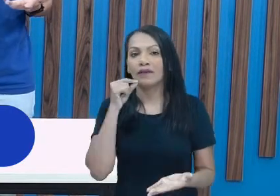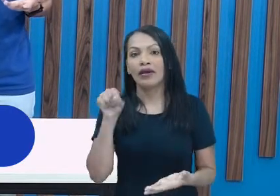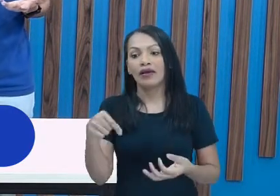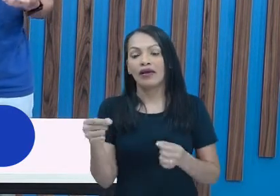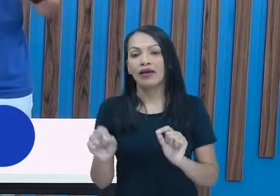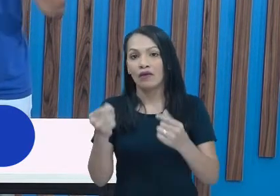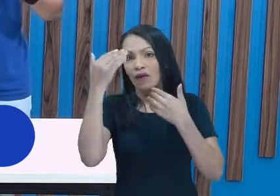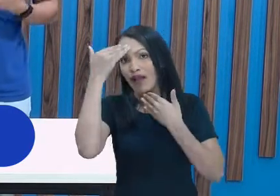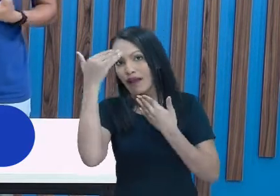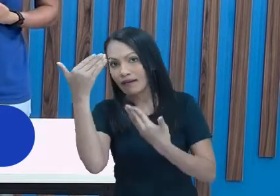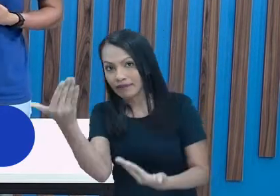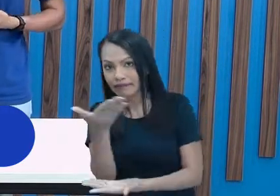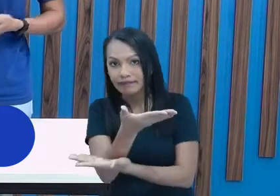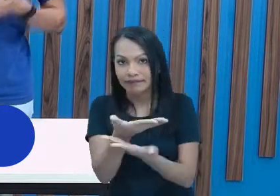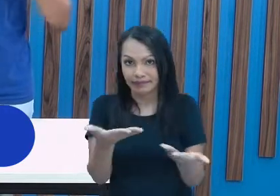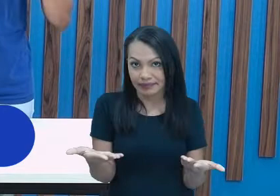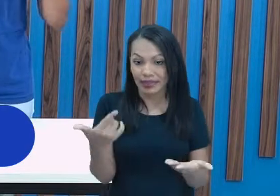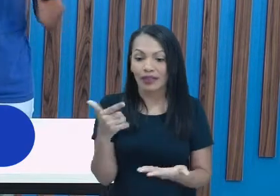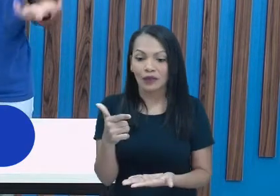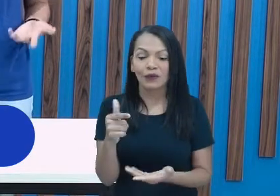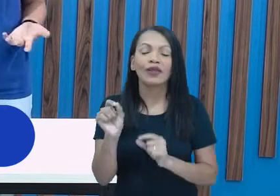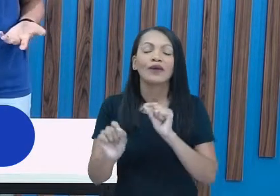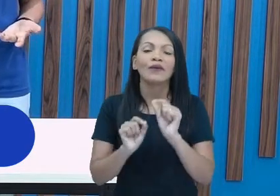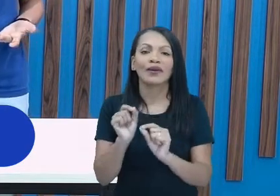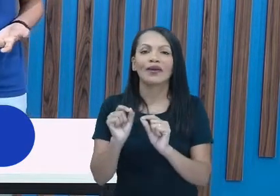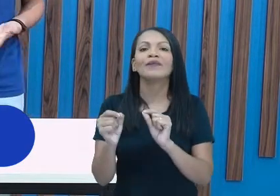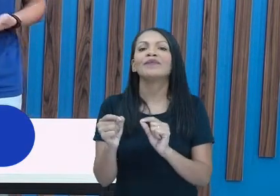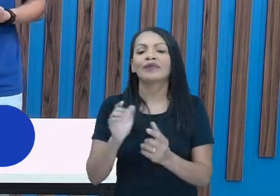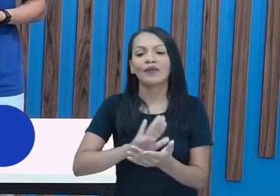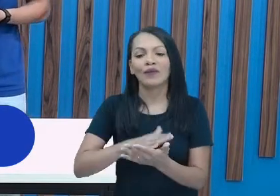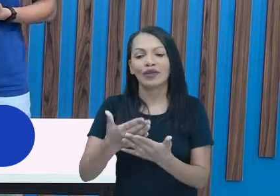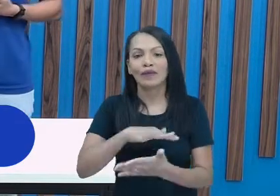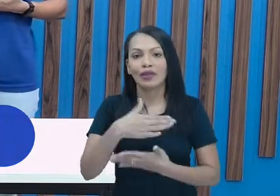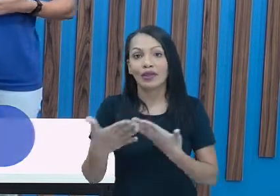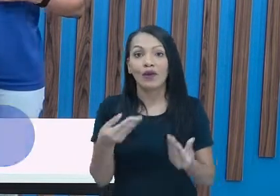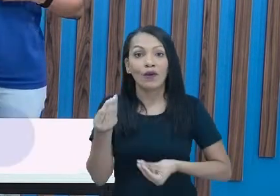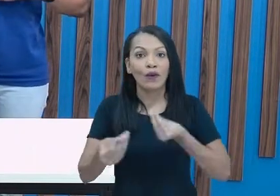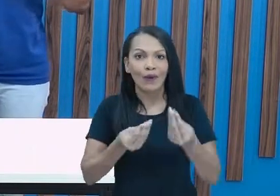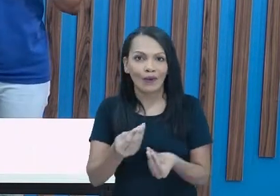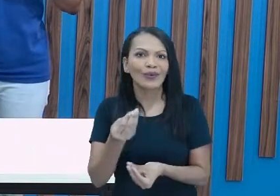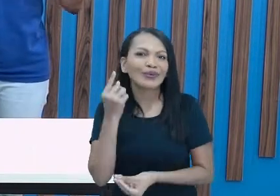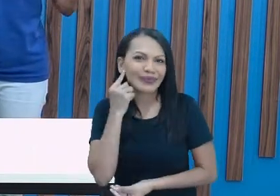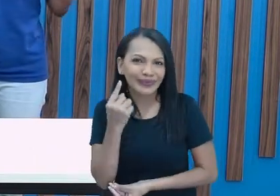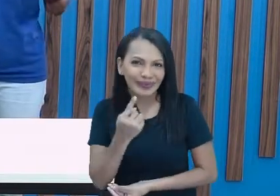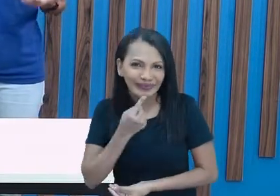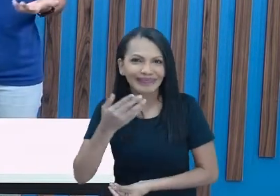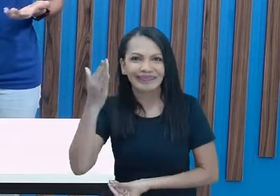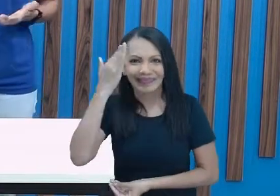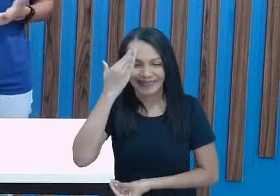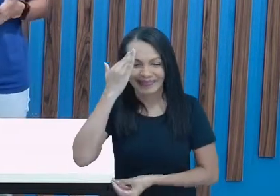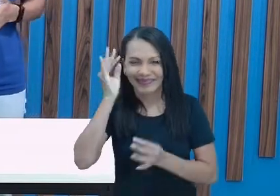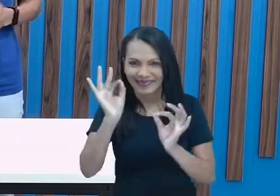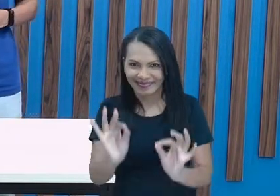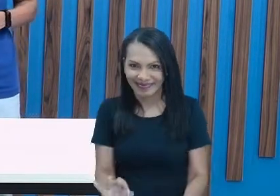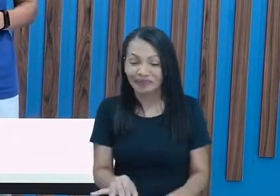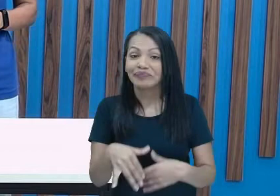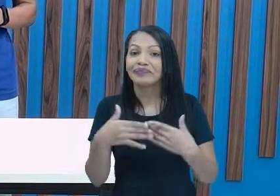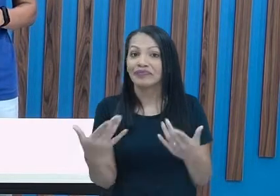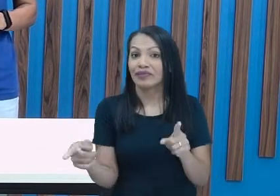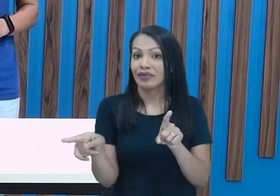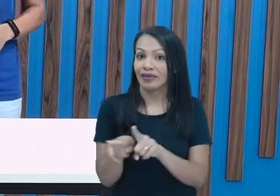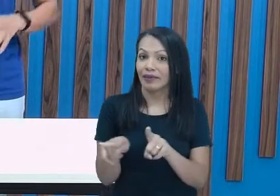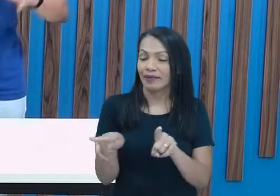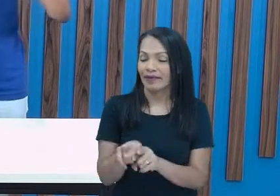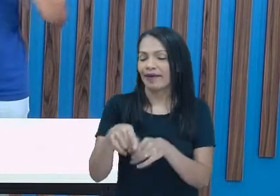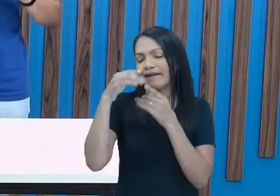da Jéssica, eu não conseguiria chegar aos meus alunos surdos. E quero agradecer também a presença da